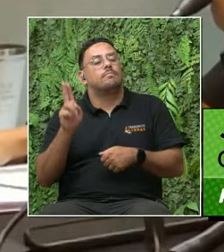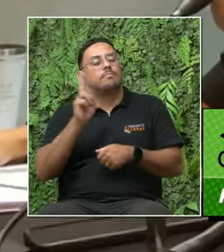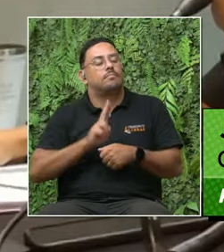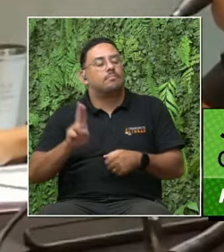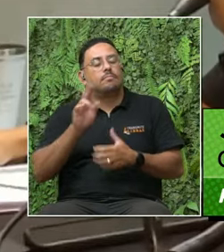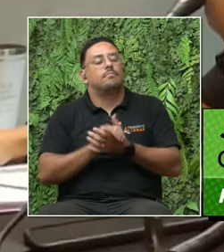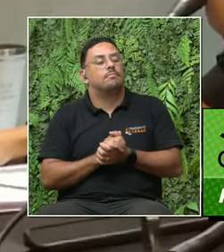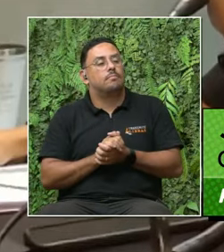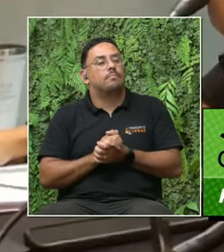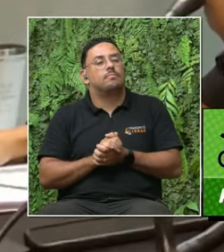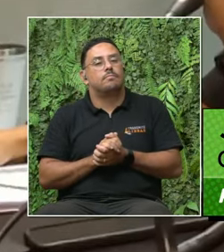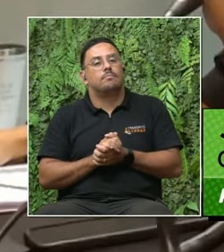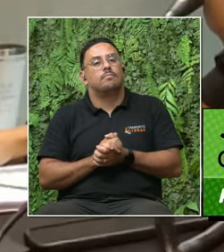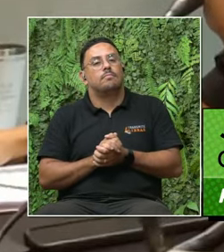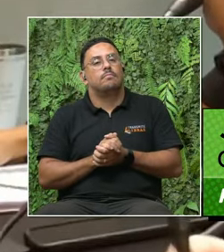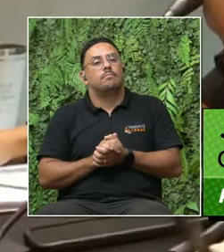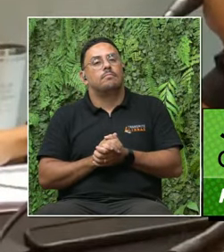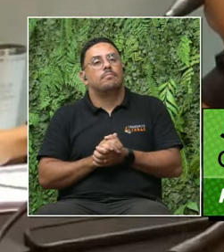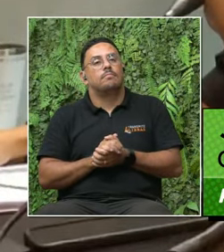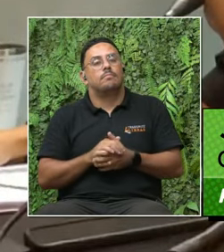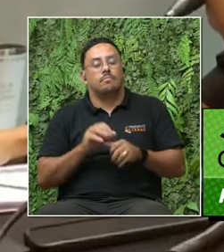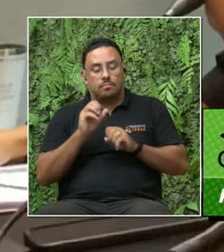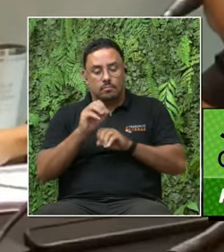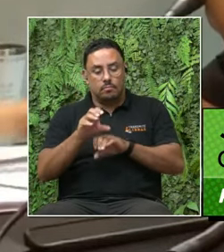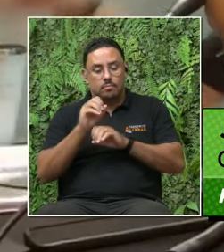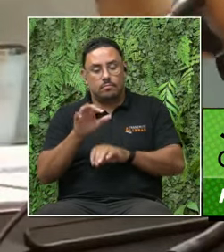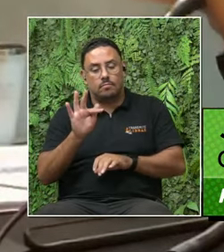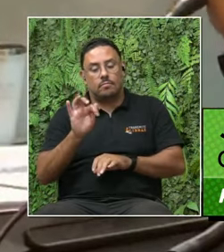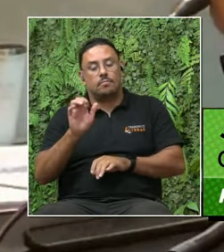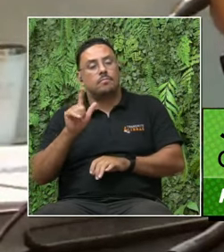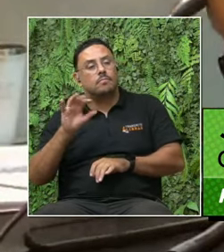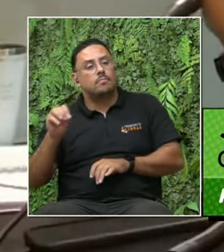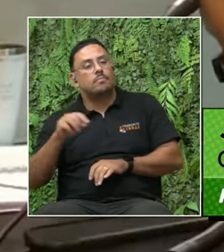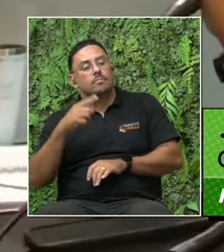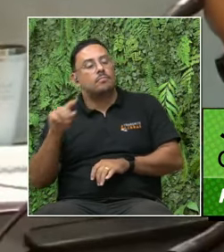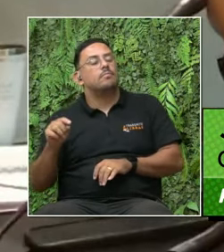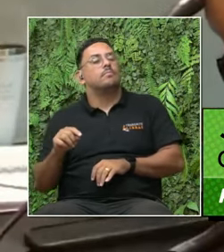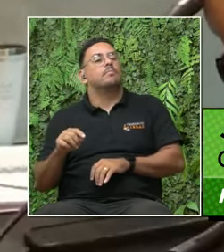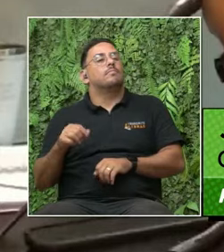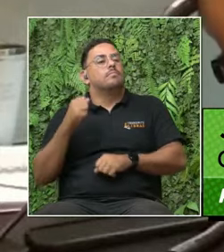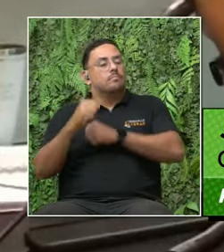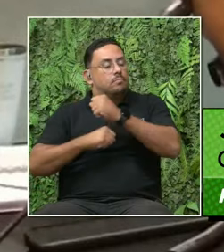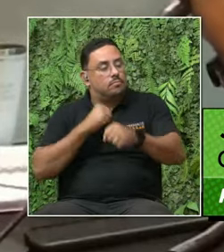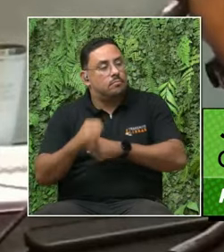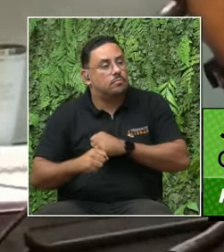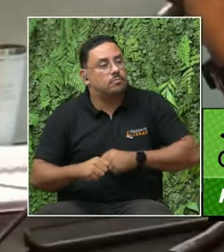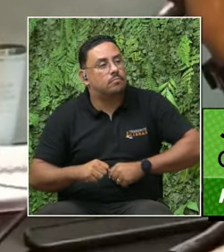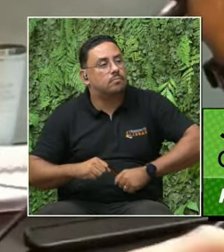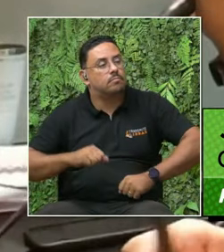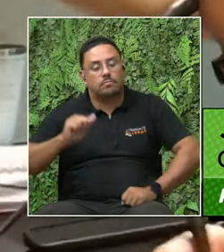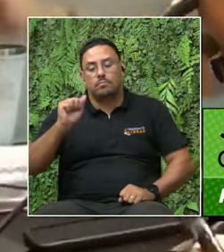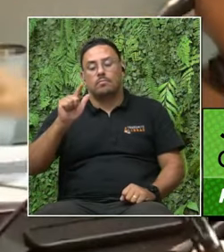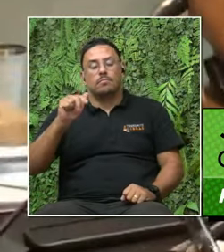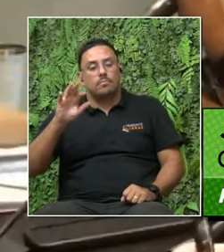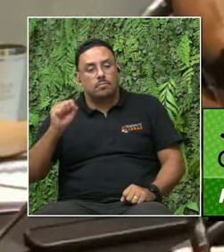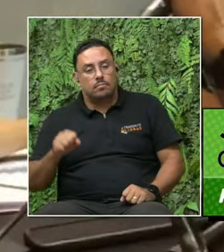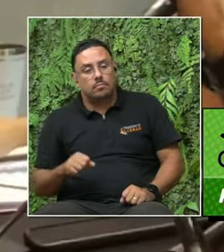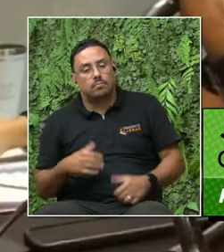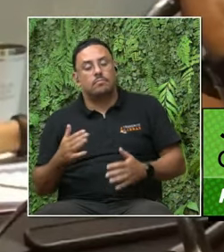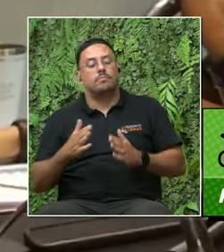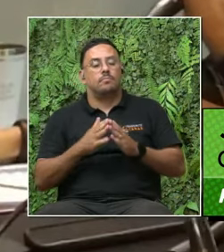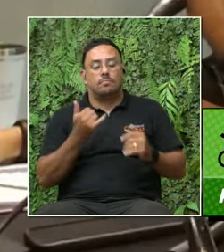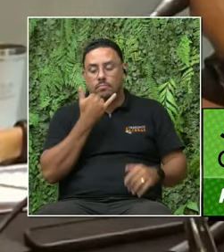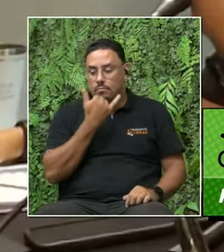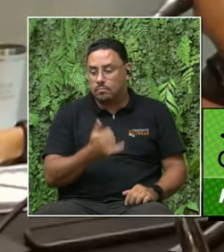usar coisa que o Felipão não tava sabendo né o Rubens voando não colocava o Alison voando não colocava perdão querido